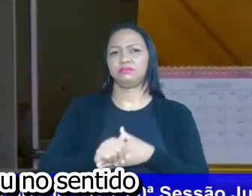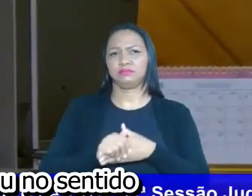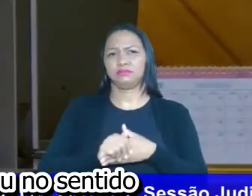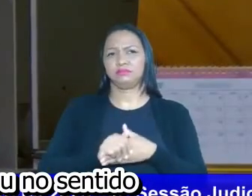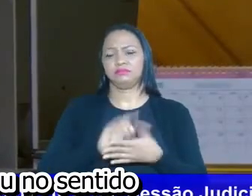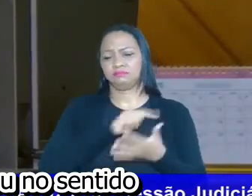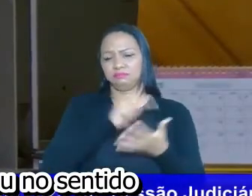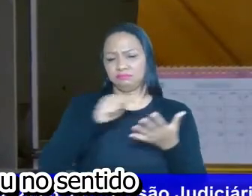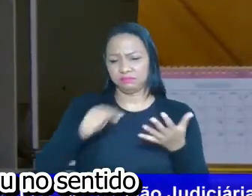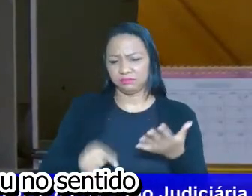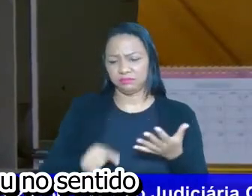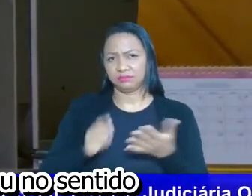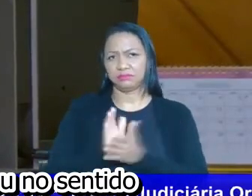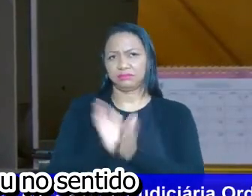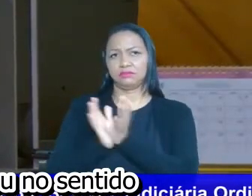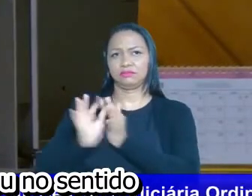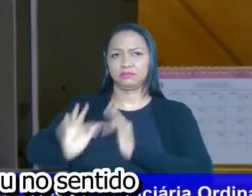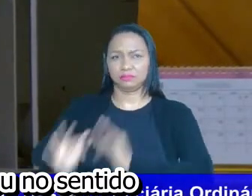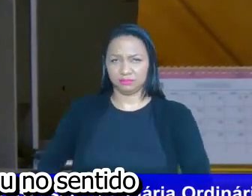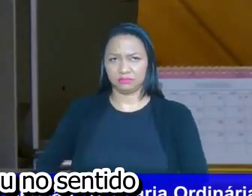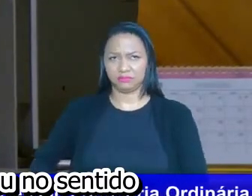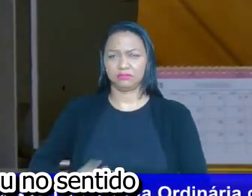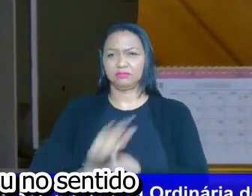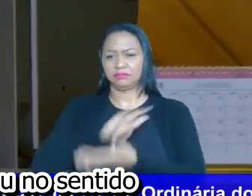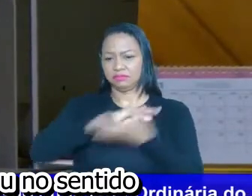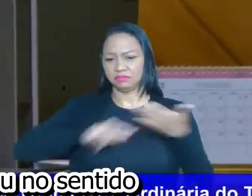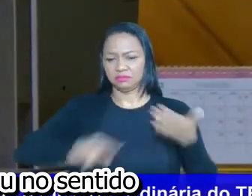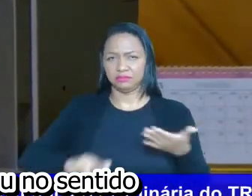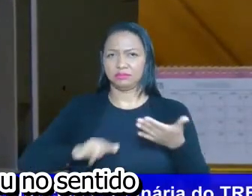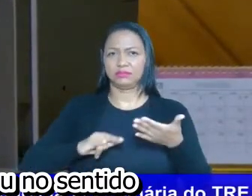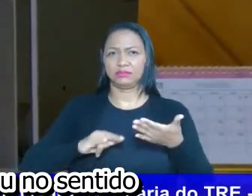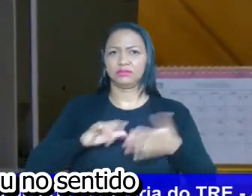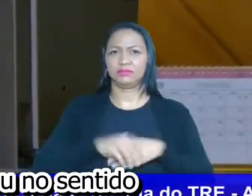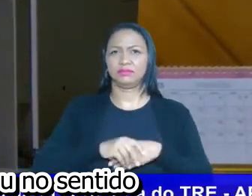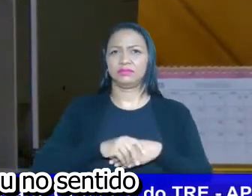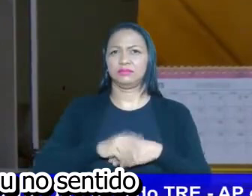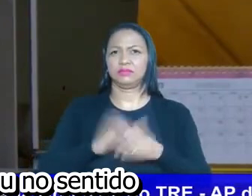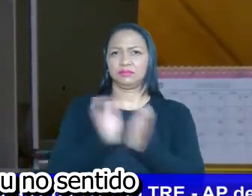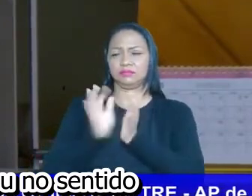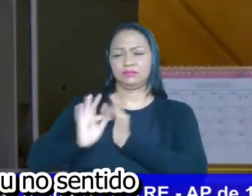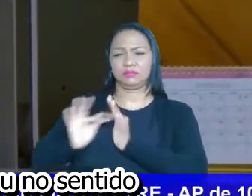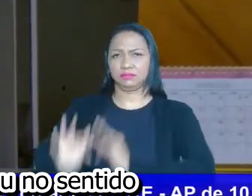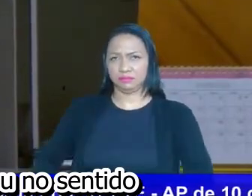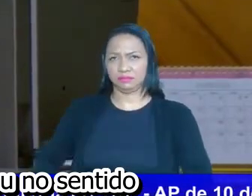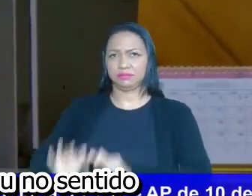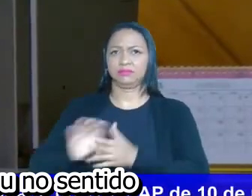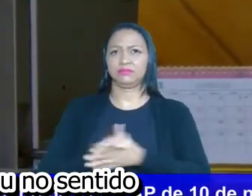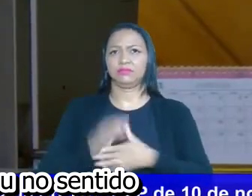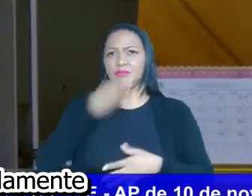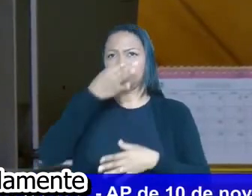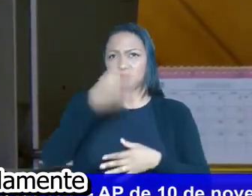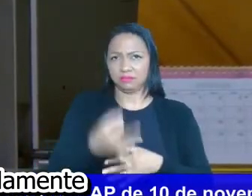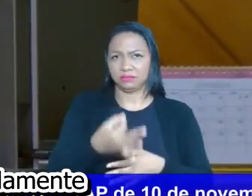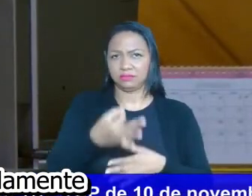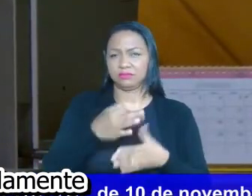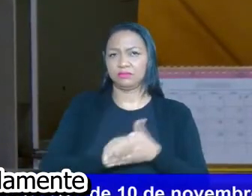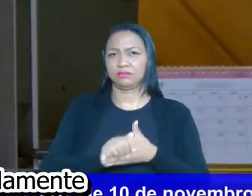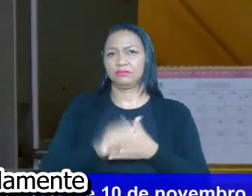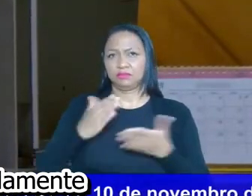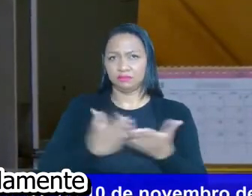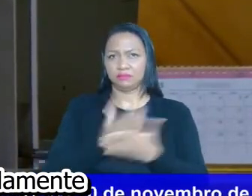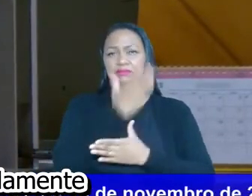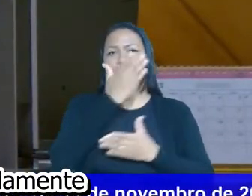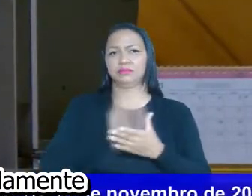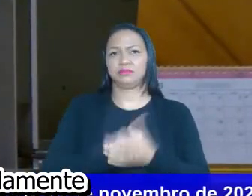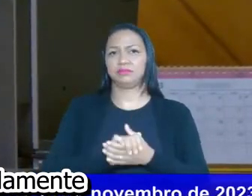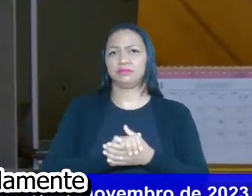apontava e, diante da documentação, o NACEP opinou no sentido de aprovação,